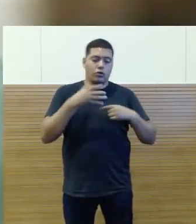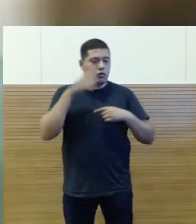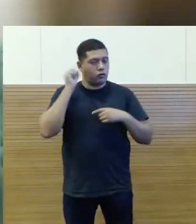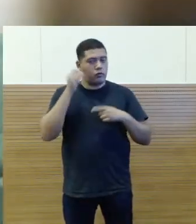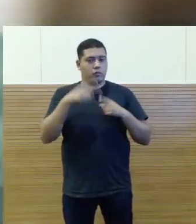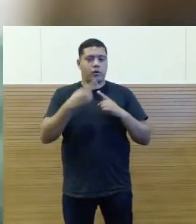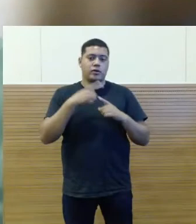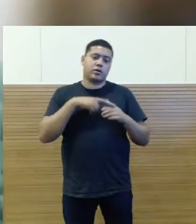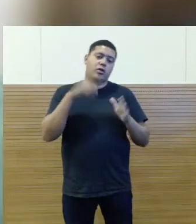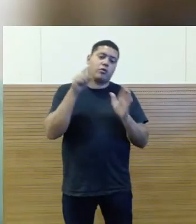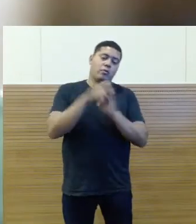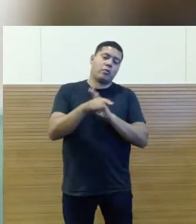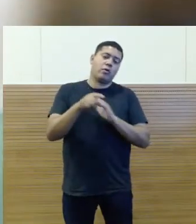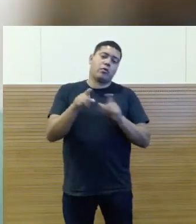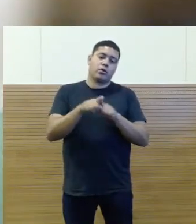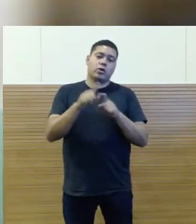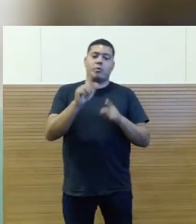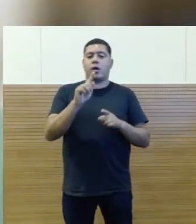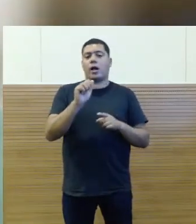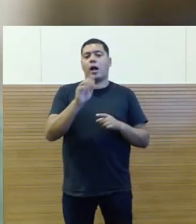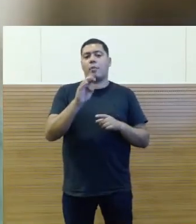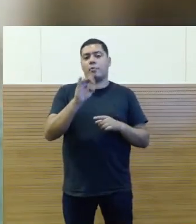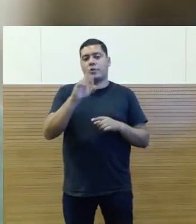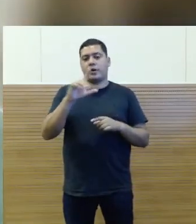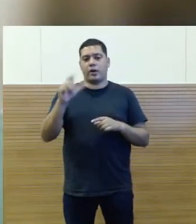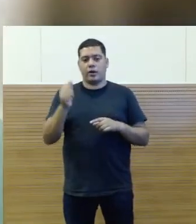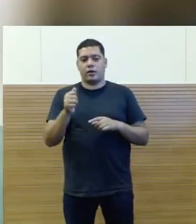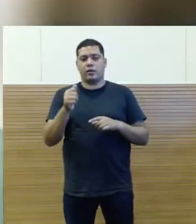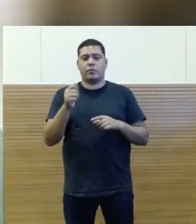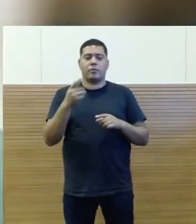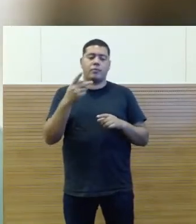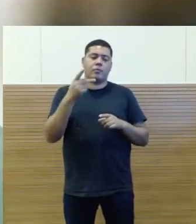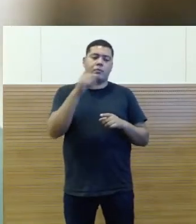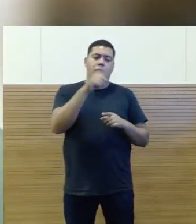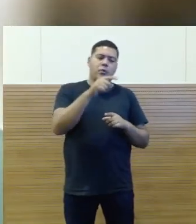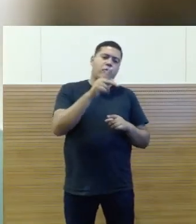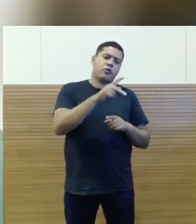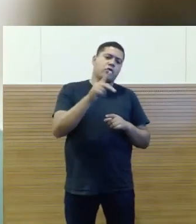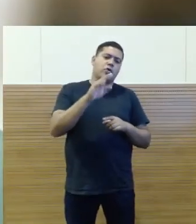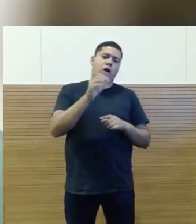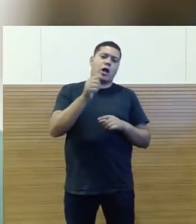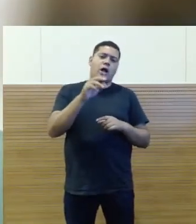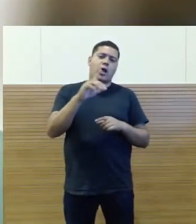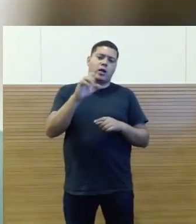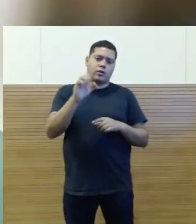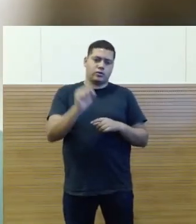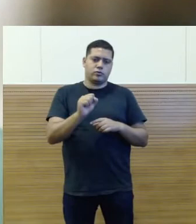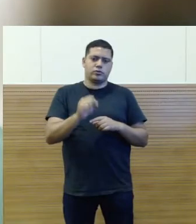uma pergunta da Gabriela para o professor Carlos,